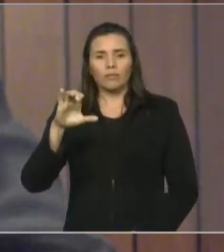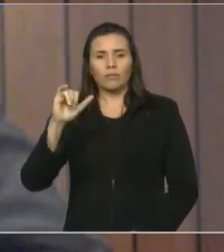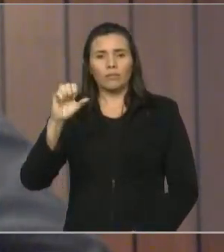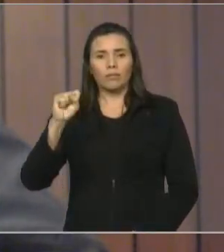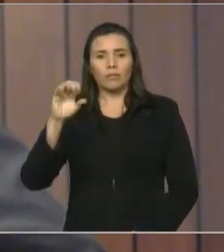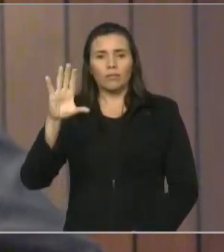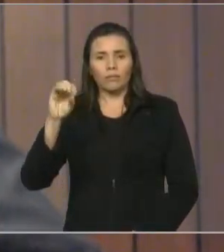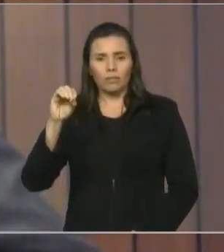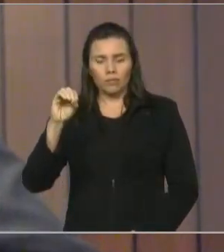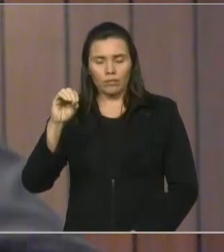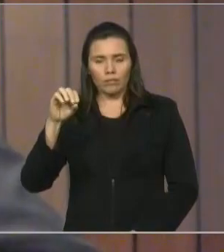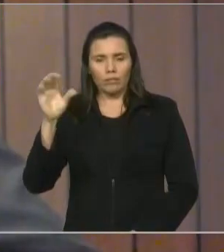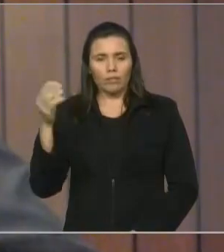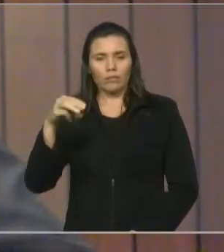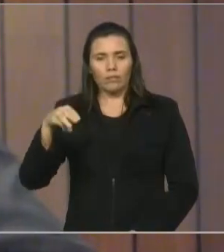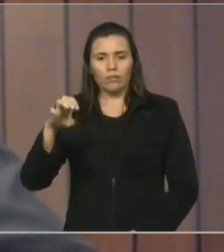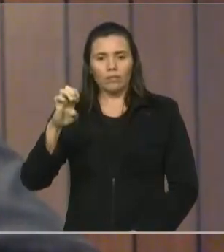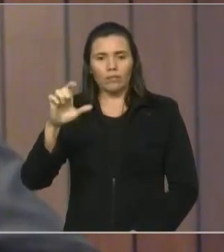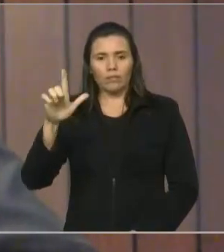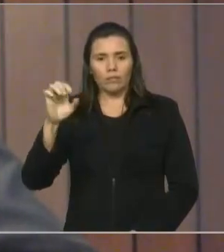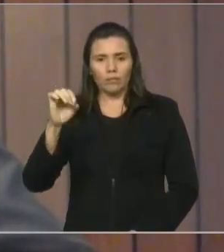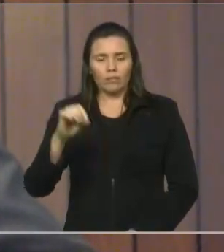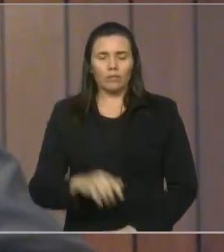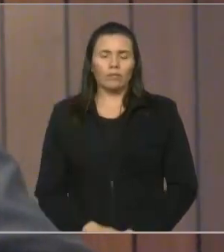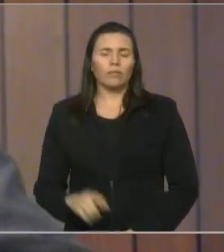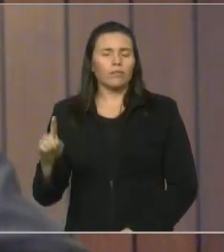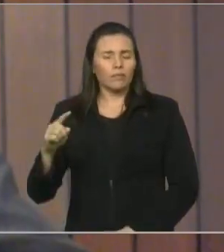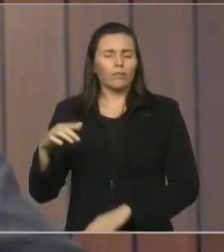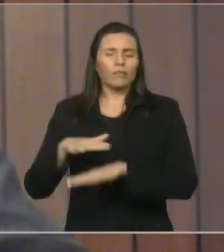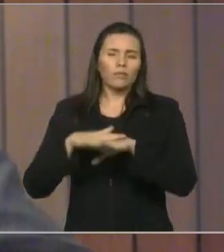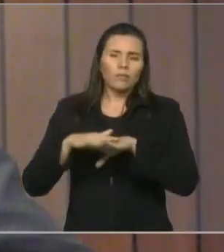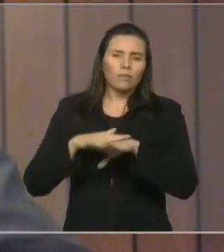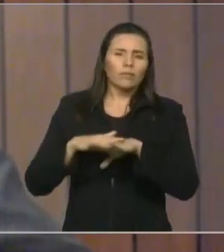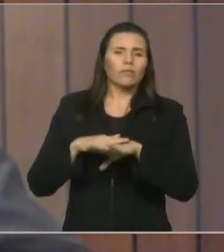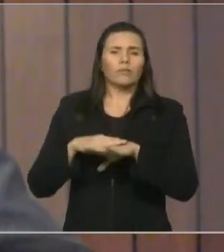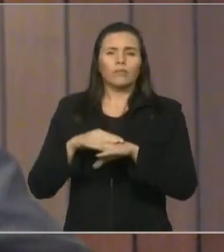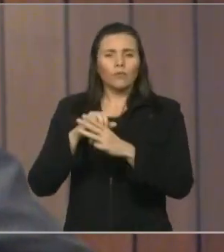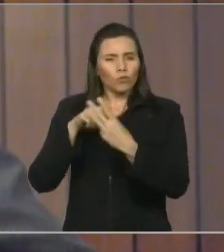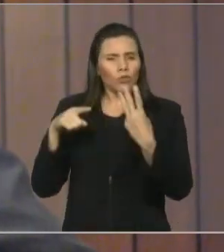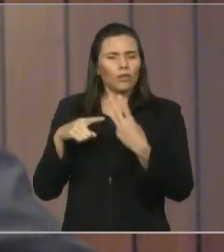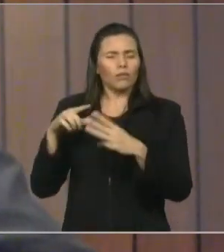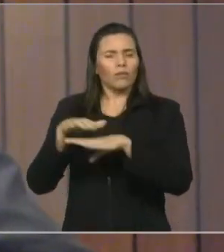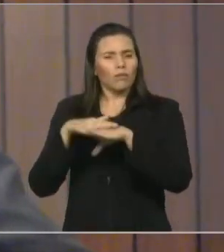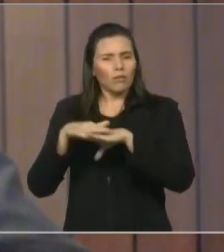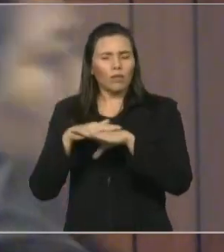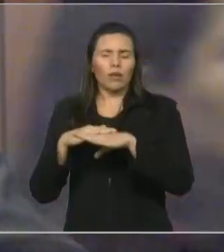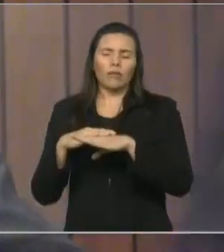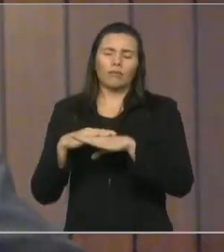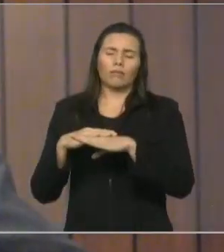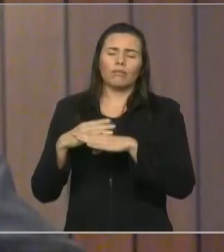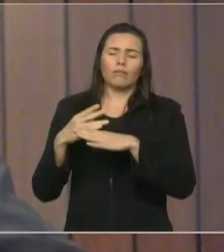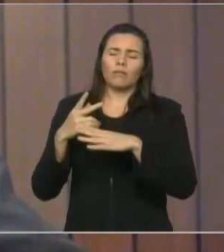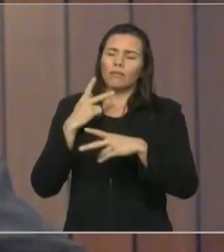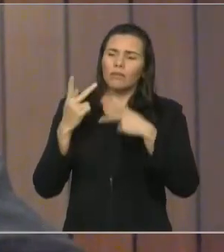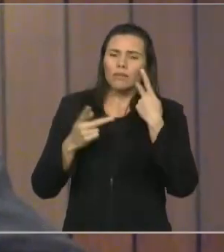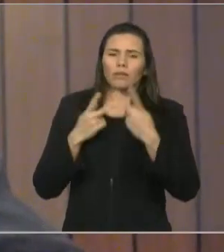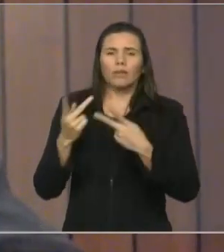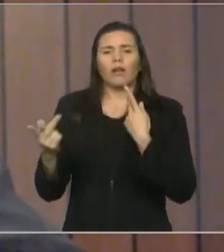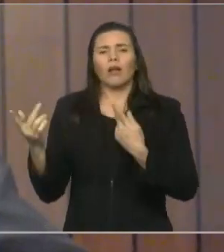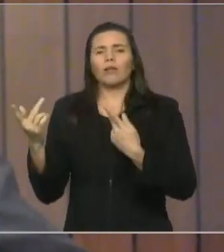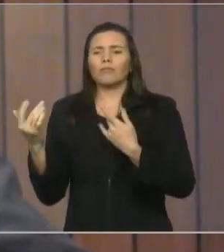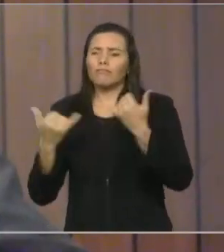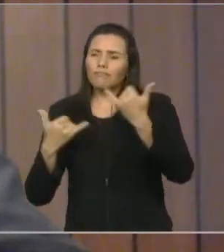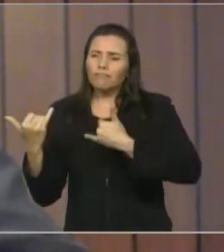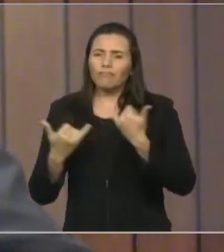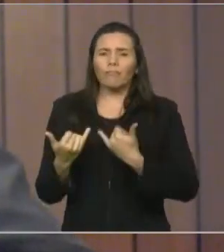Ouvi atentamente a todos acerca das graves